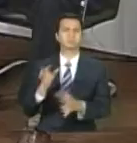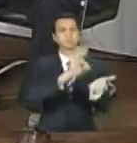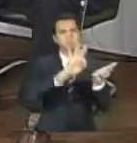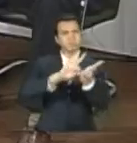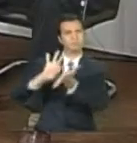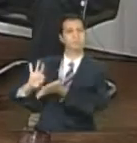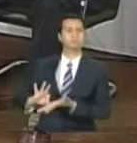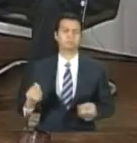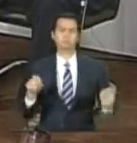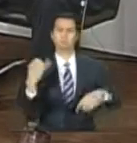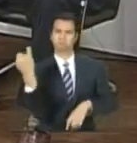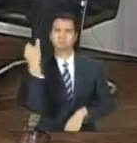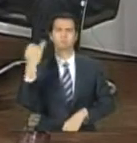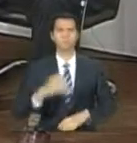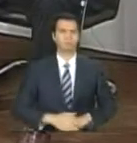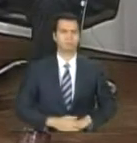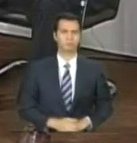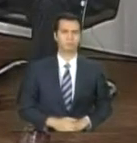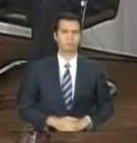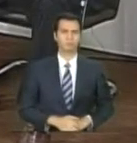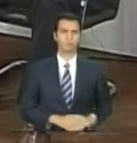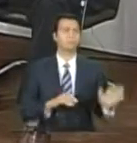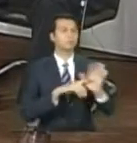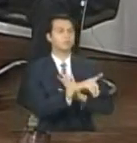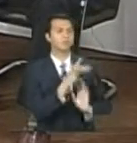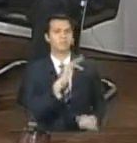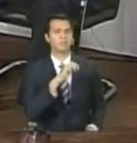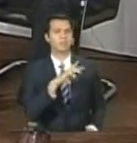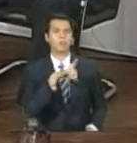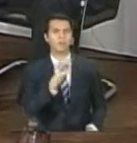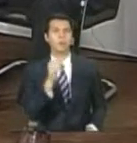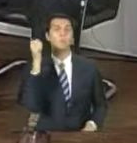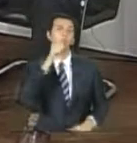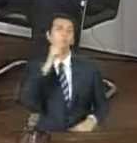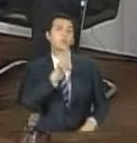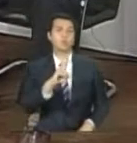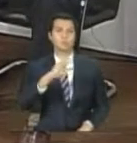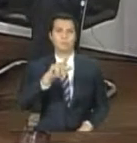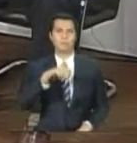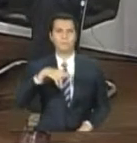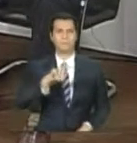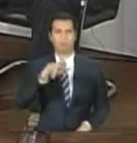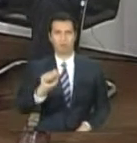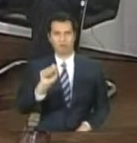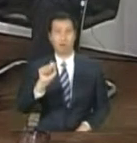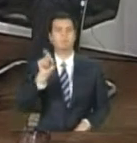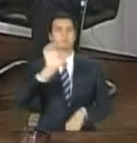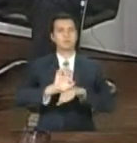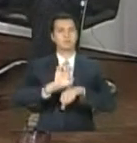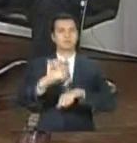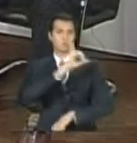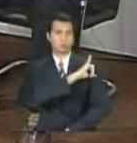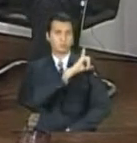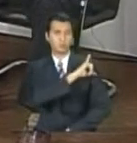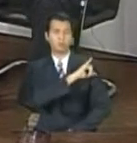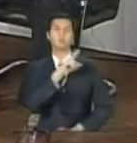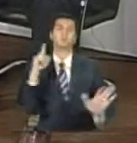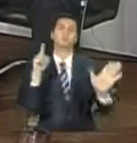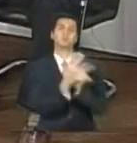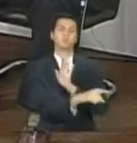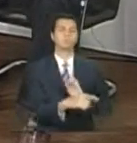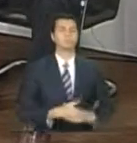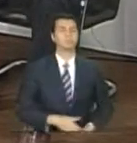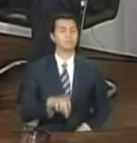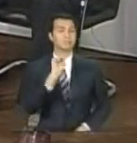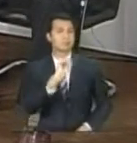cadastral. Fernanda, a Camila Rocha, de Resende, Rio de Janeiro, pergunta: tendo o